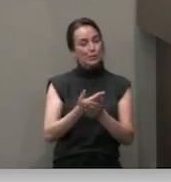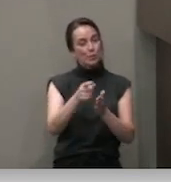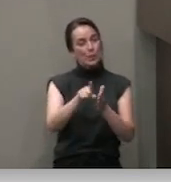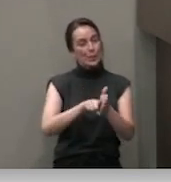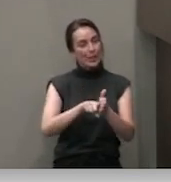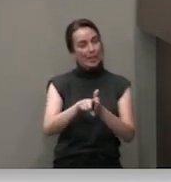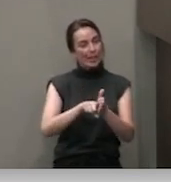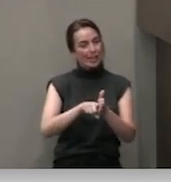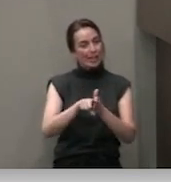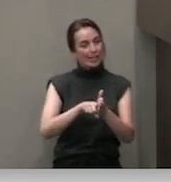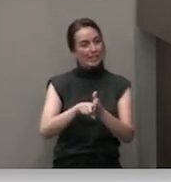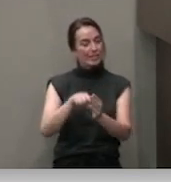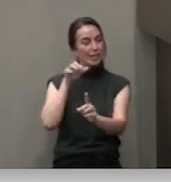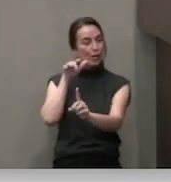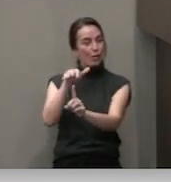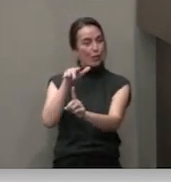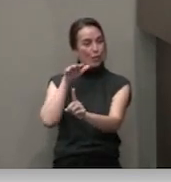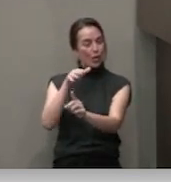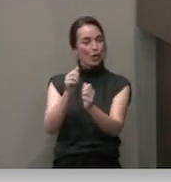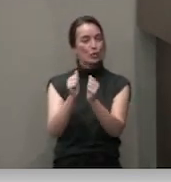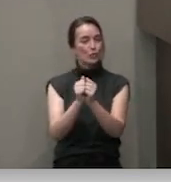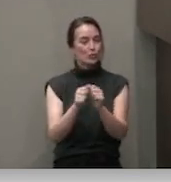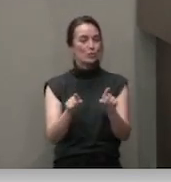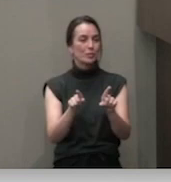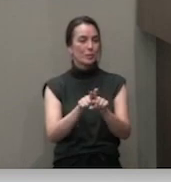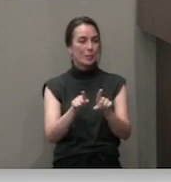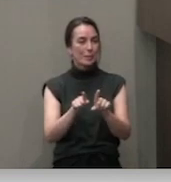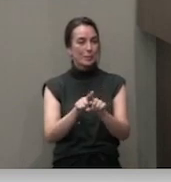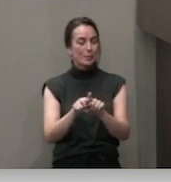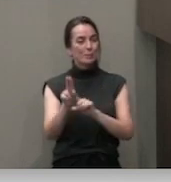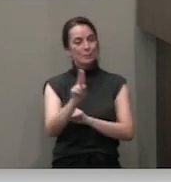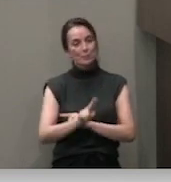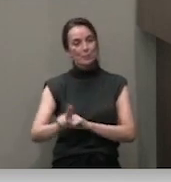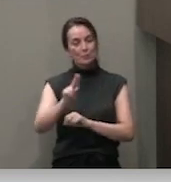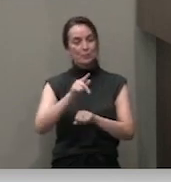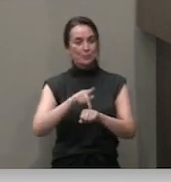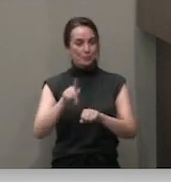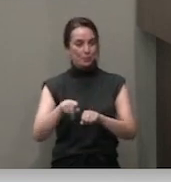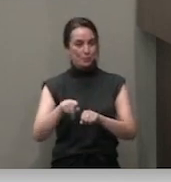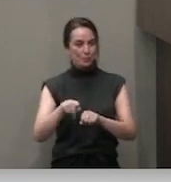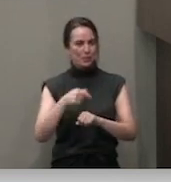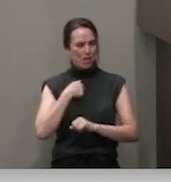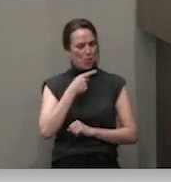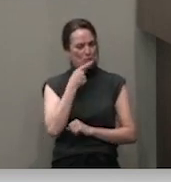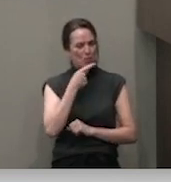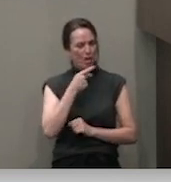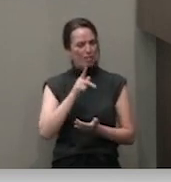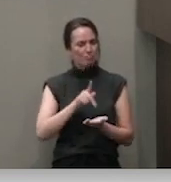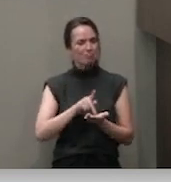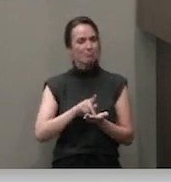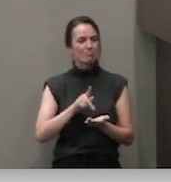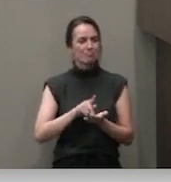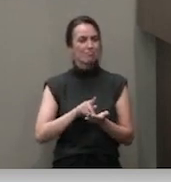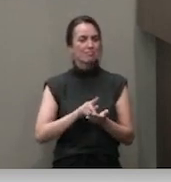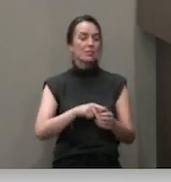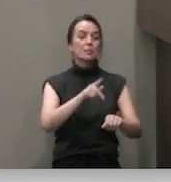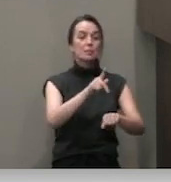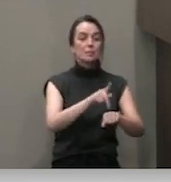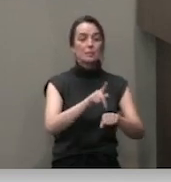do trabalho que realizam junto à universidade de pass fundo eu me atrevo a dizer que Passo